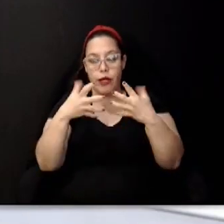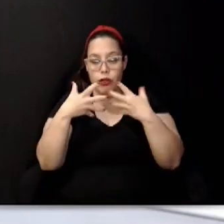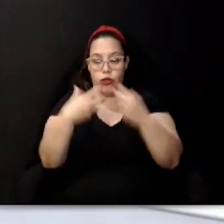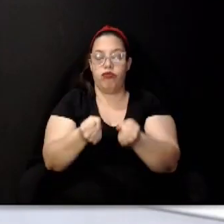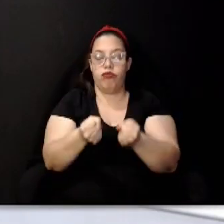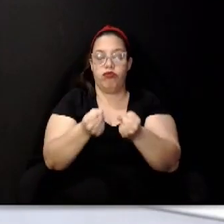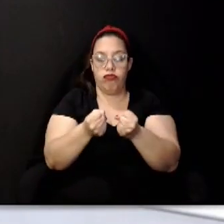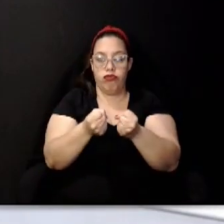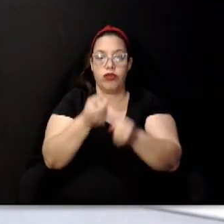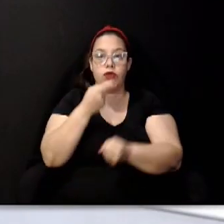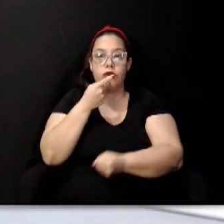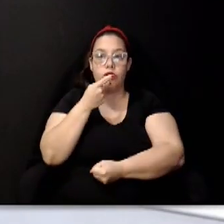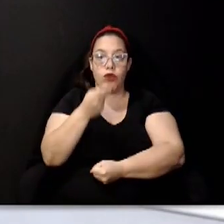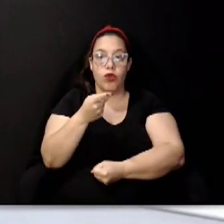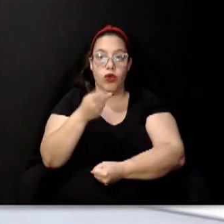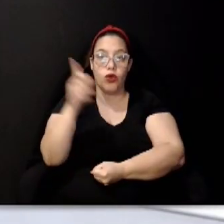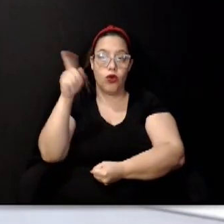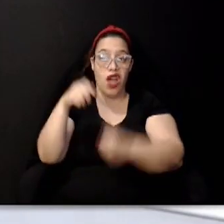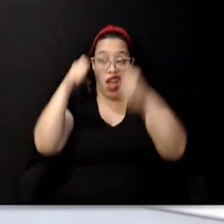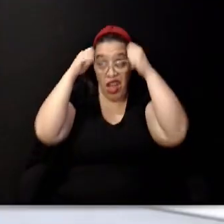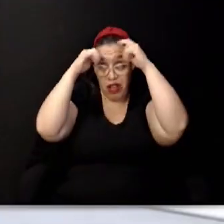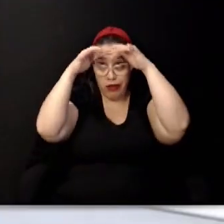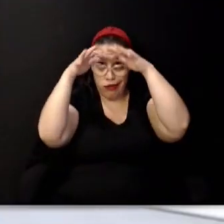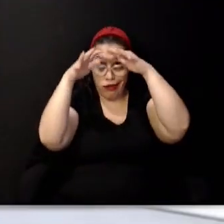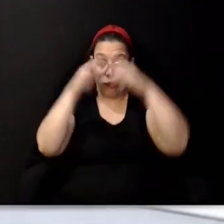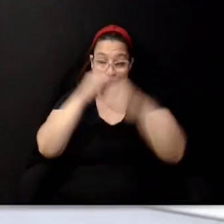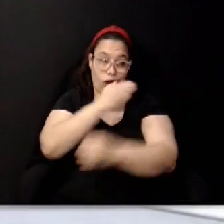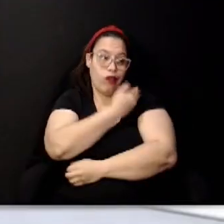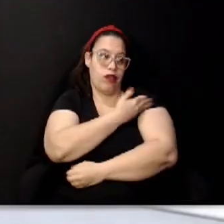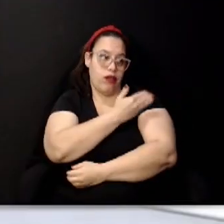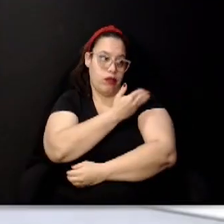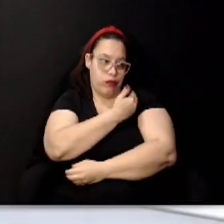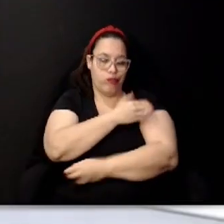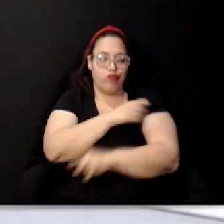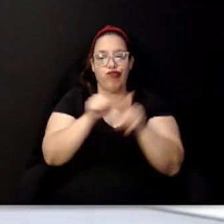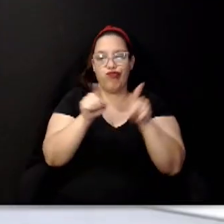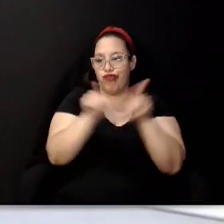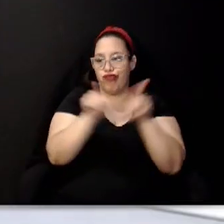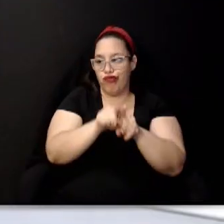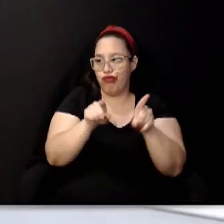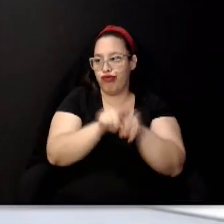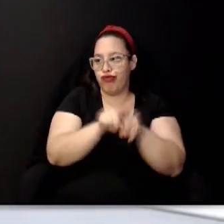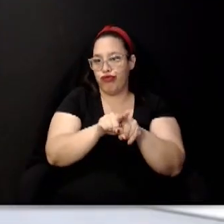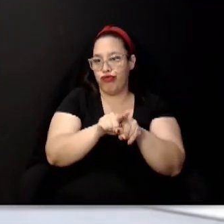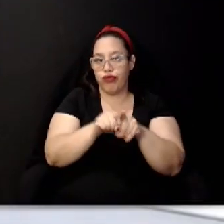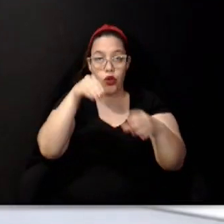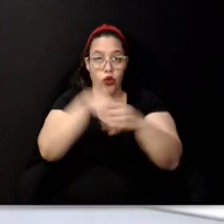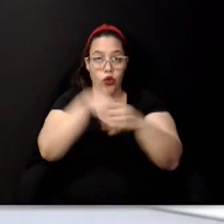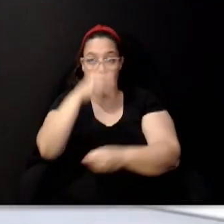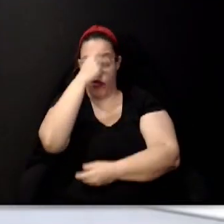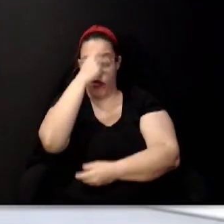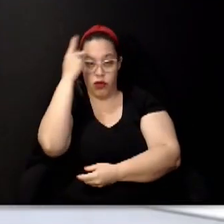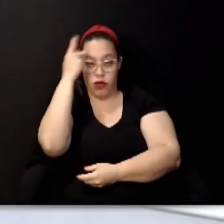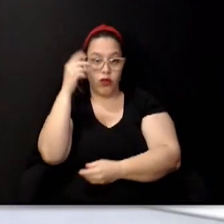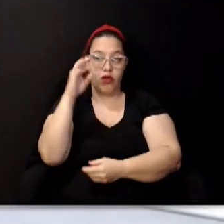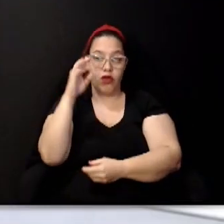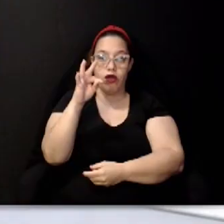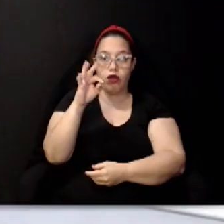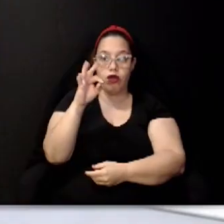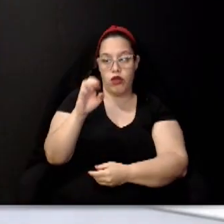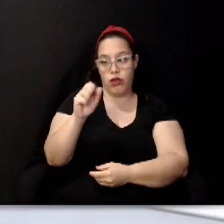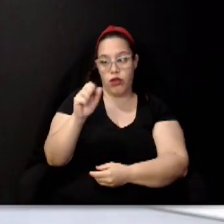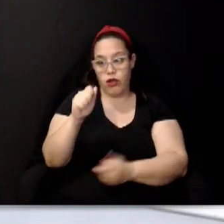agora é autismo, né? Tem esse preconceito. Enquanto não estiver dentro das pessoas que o autismo precisa ali